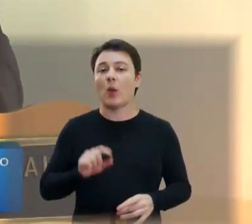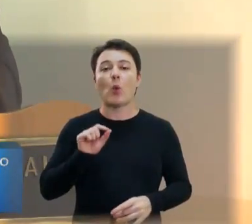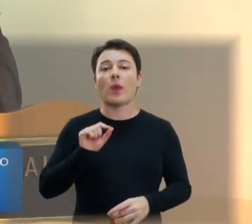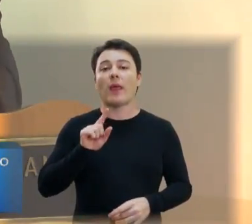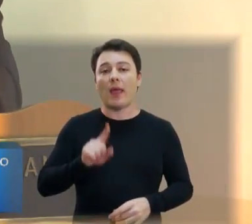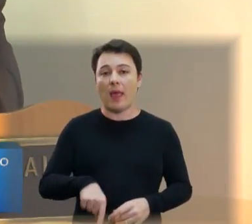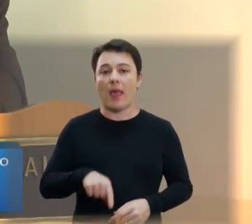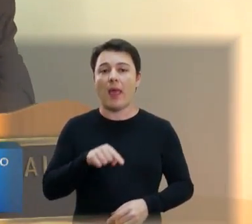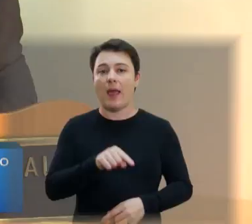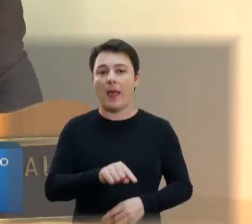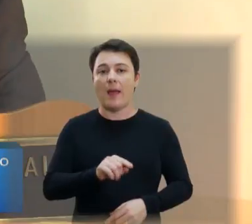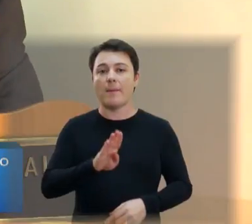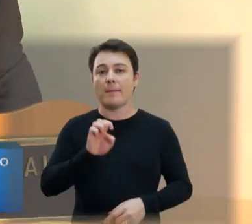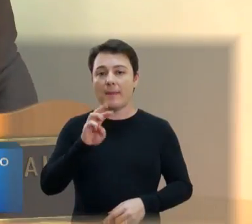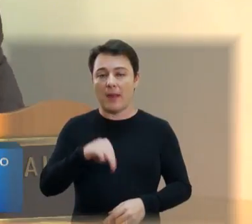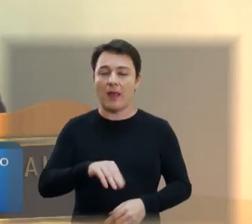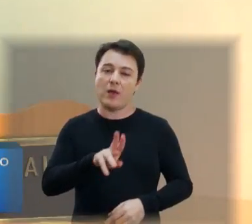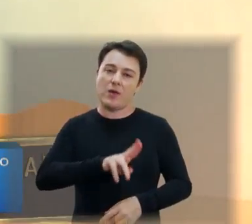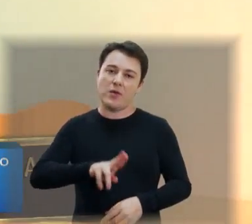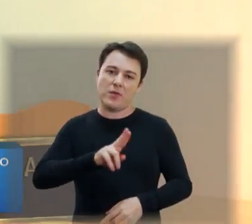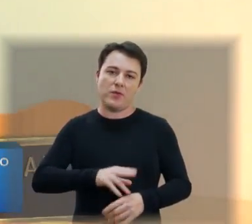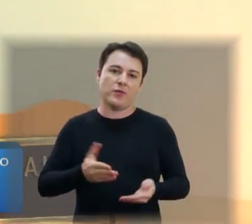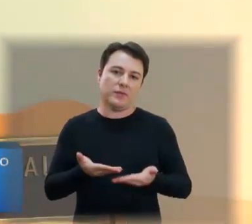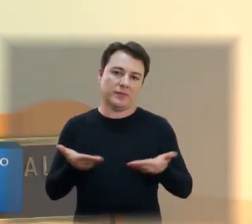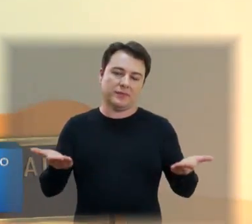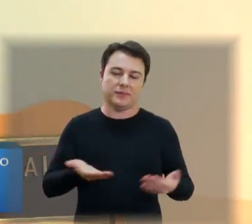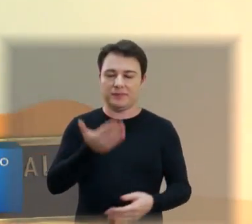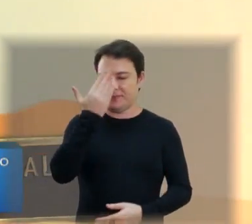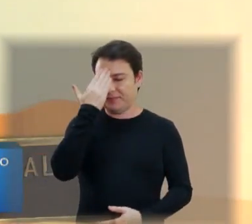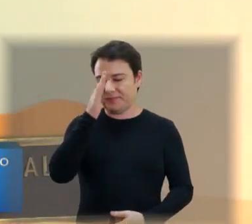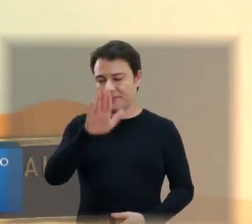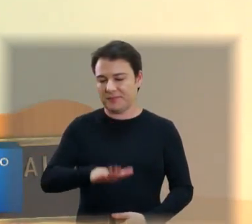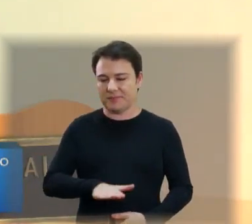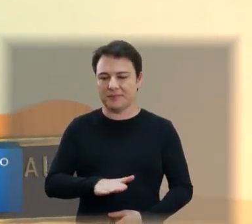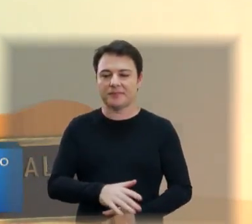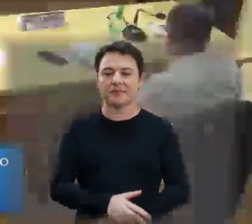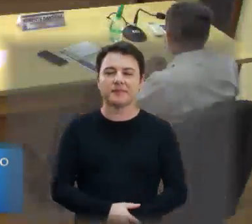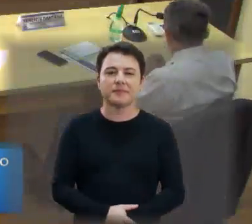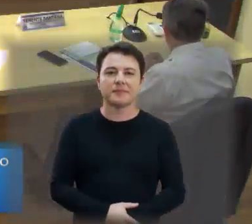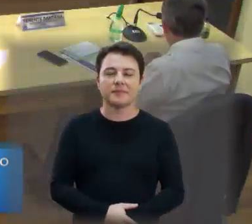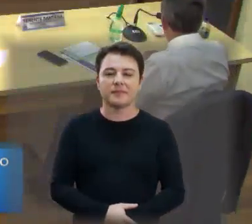bem de uso comum. Né? Obrigado, boa tarde a todos.